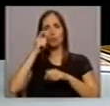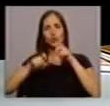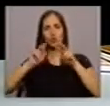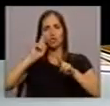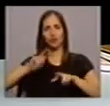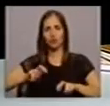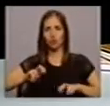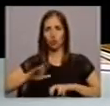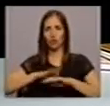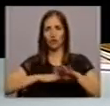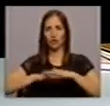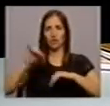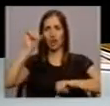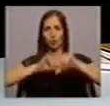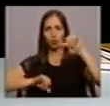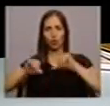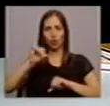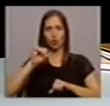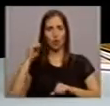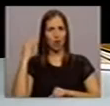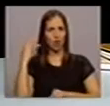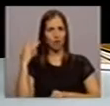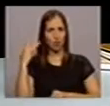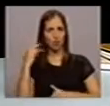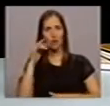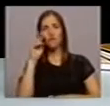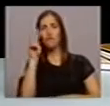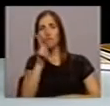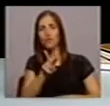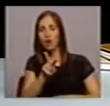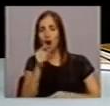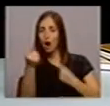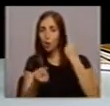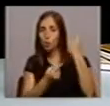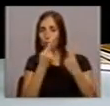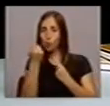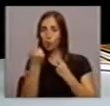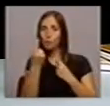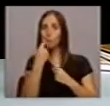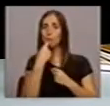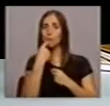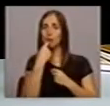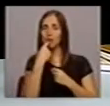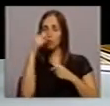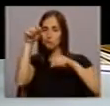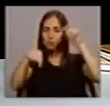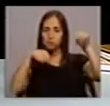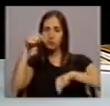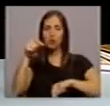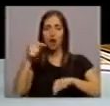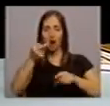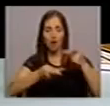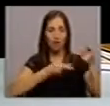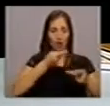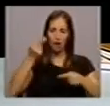Livermore, na Califórnia, foi olhar para alguns meteoritos, medir precisamente os isótopos destes dois elementos,